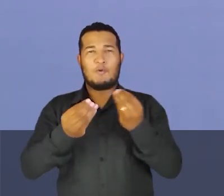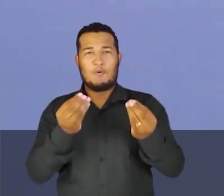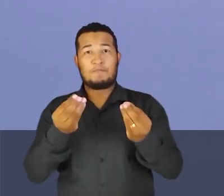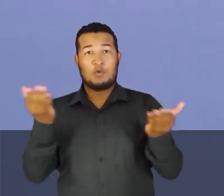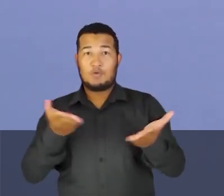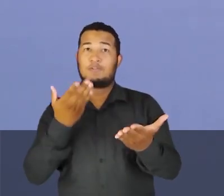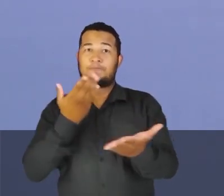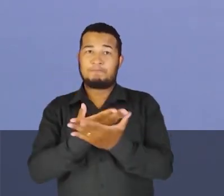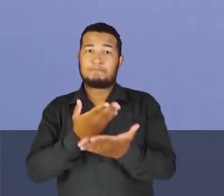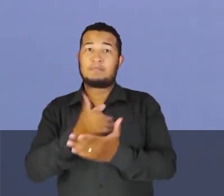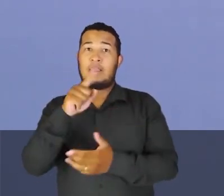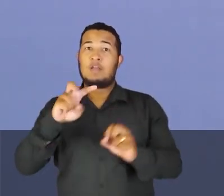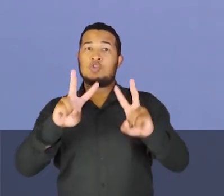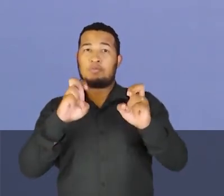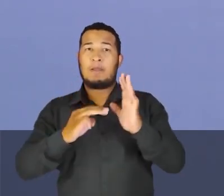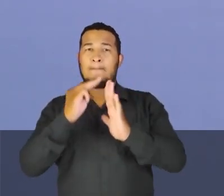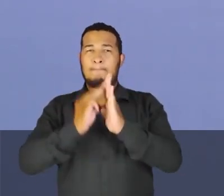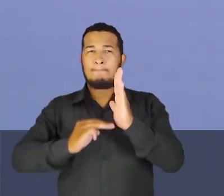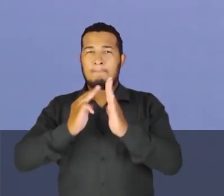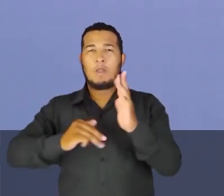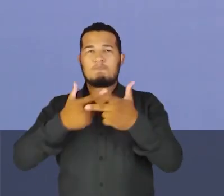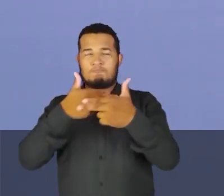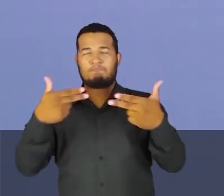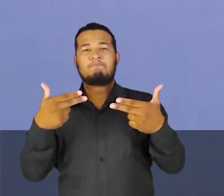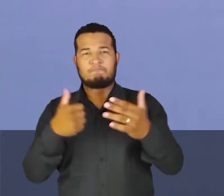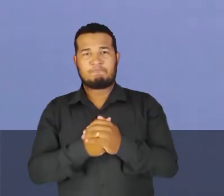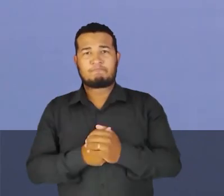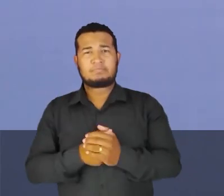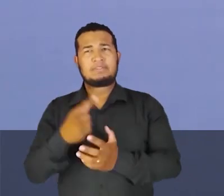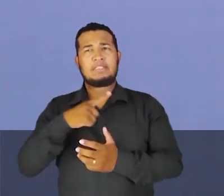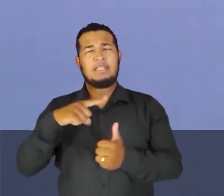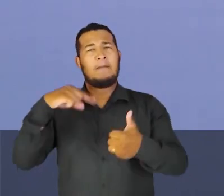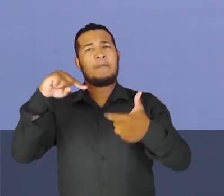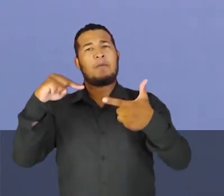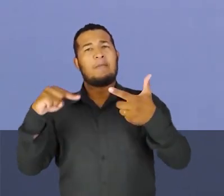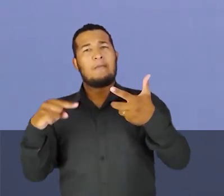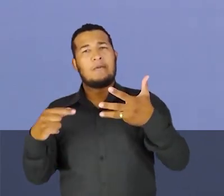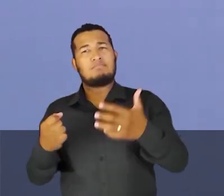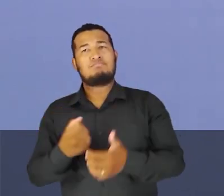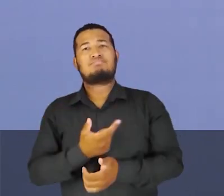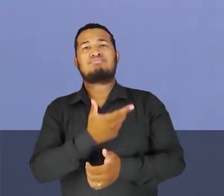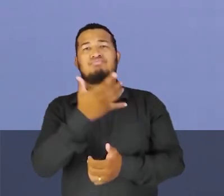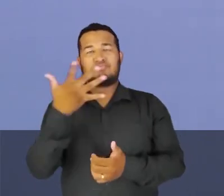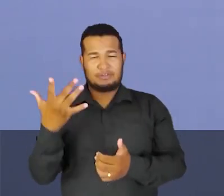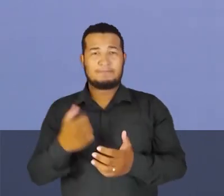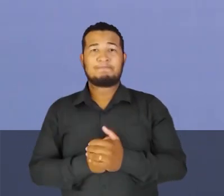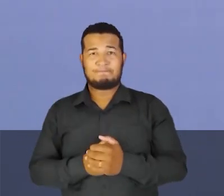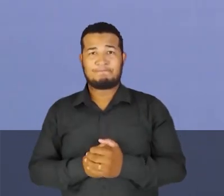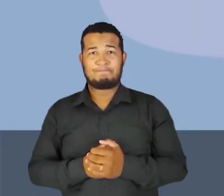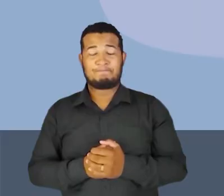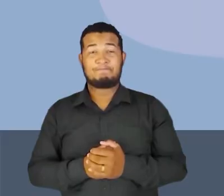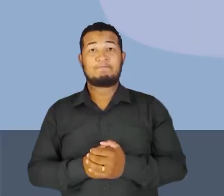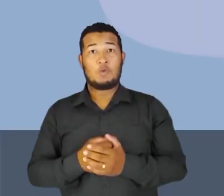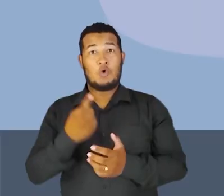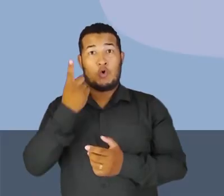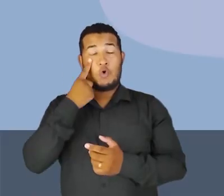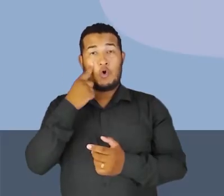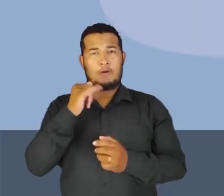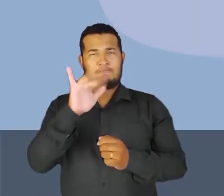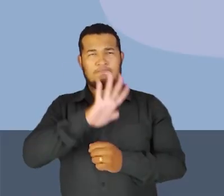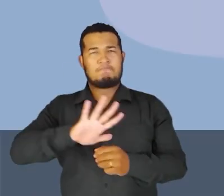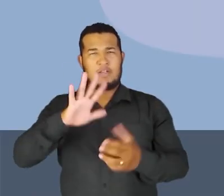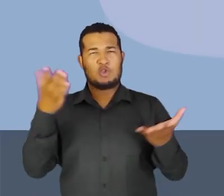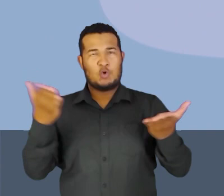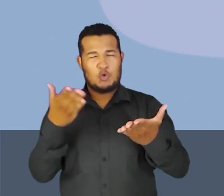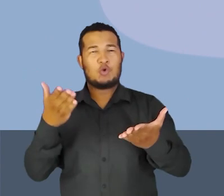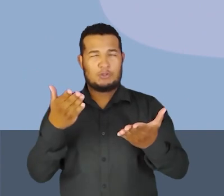é sobre métodos contraceptivos. E existem várias classes de métodos contraceptivos. Observe na imagem as classes que nós